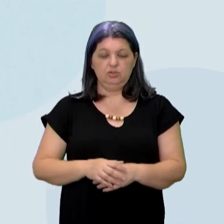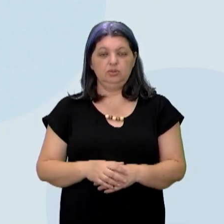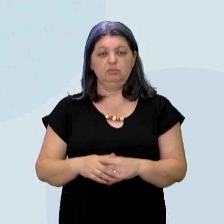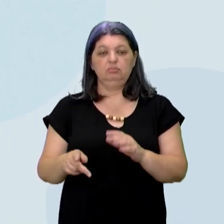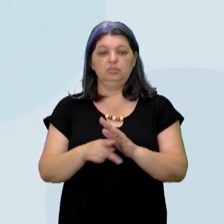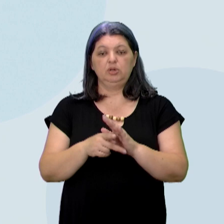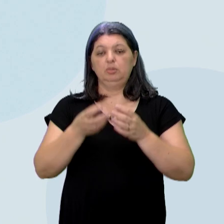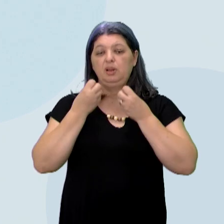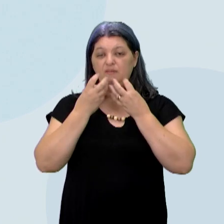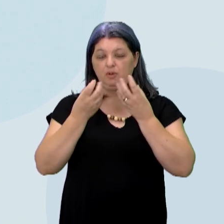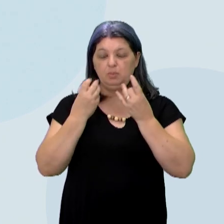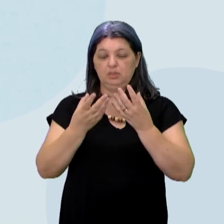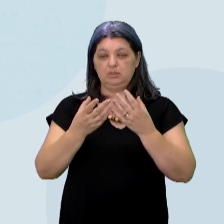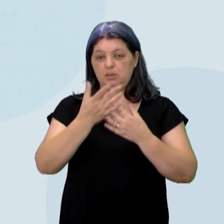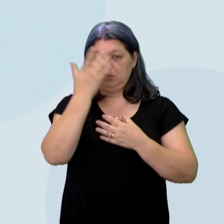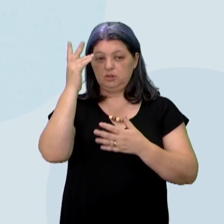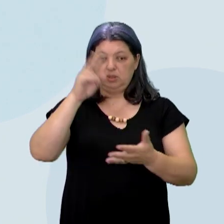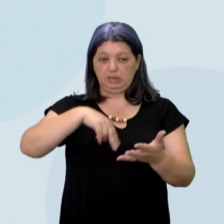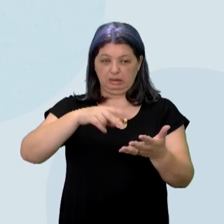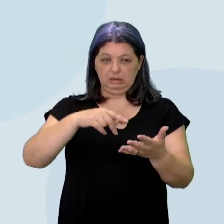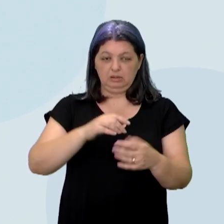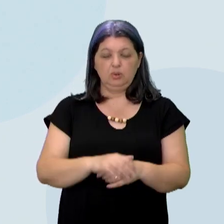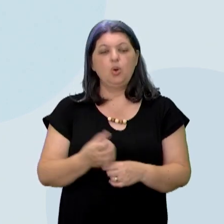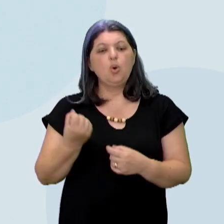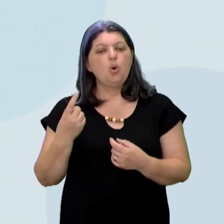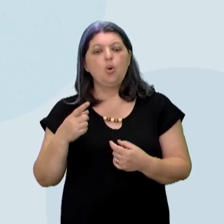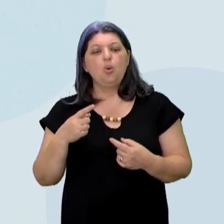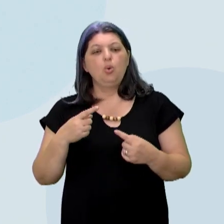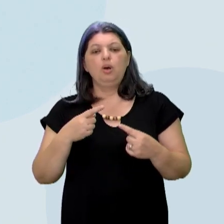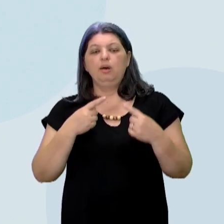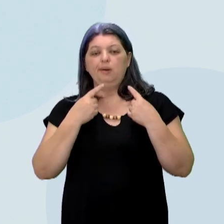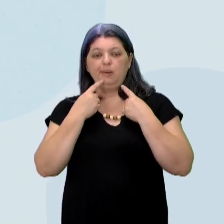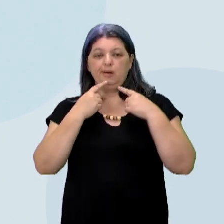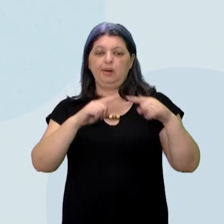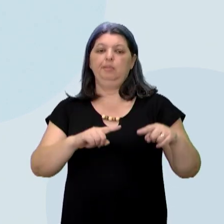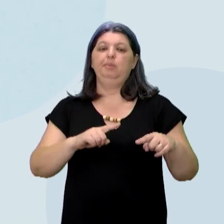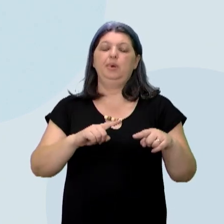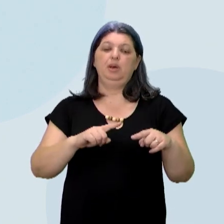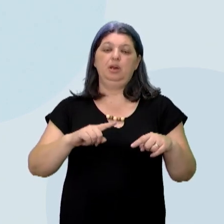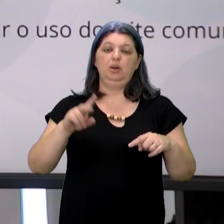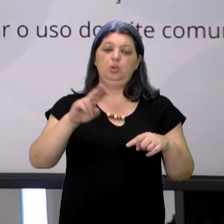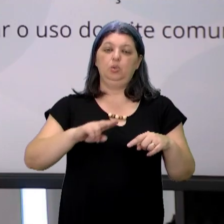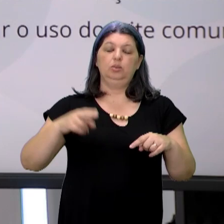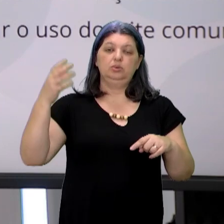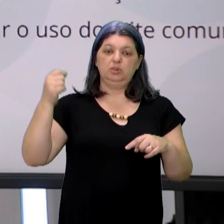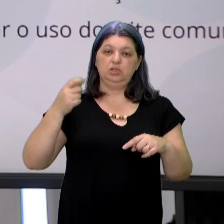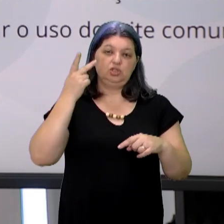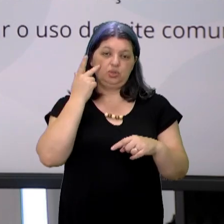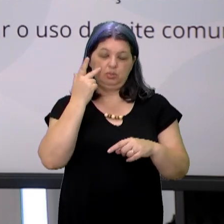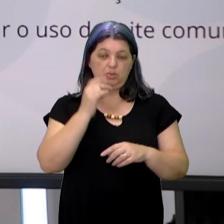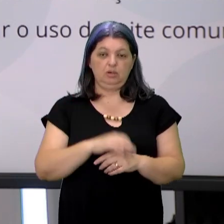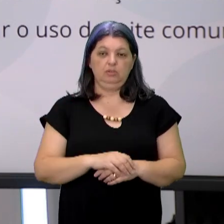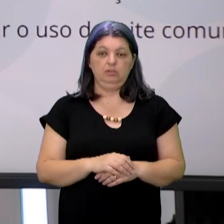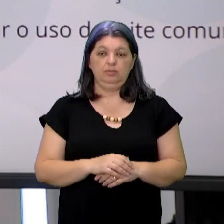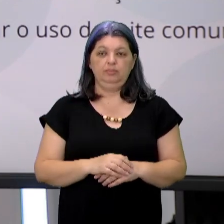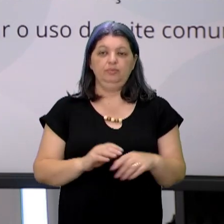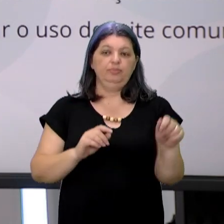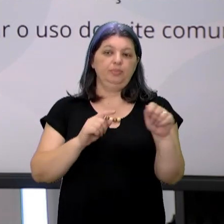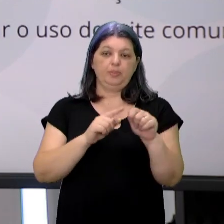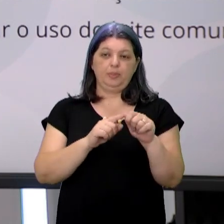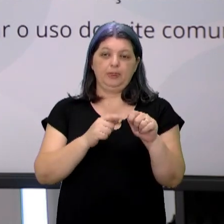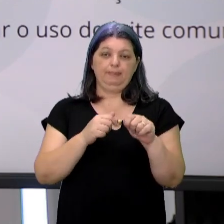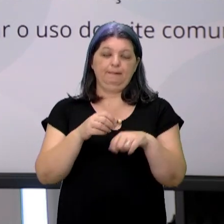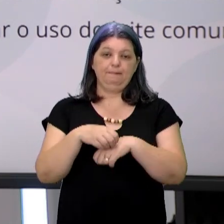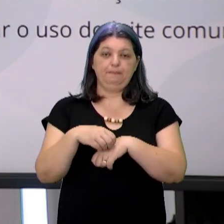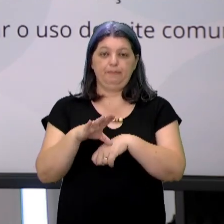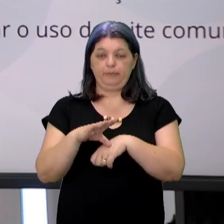leitor? D. Criticar o uso de leite comum? Então vamos lá, ó, fazer uma sugestão ao leitor seria se ele estivesse sugerindo alguma coisa,